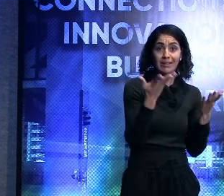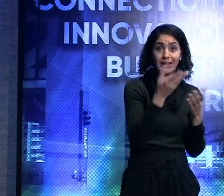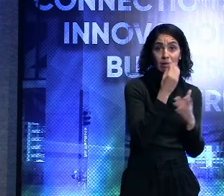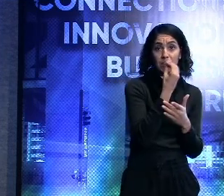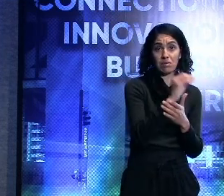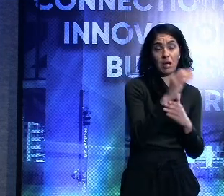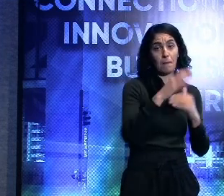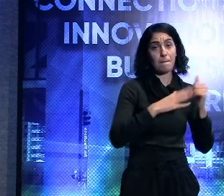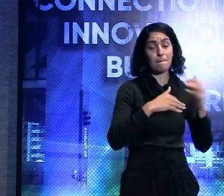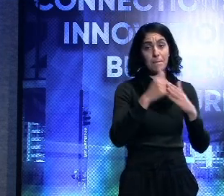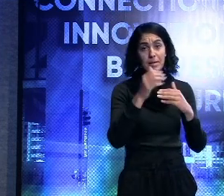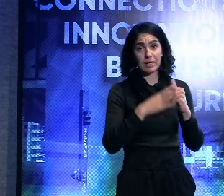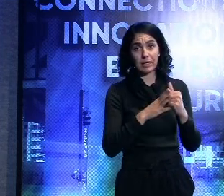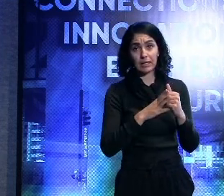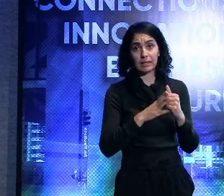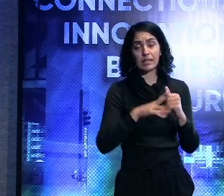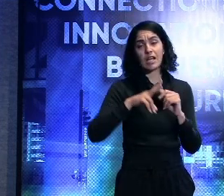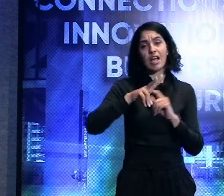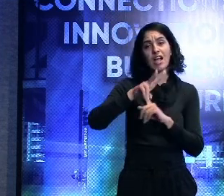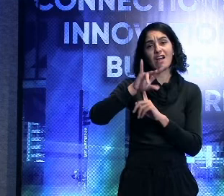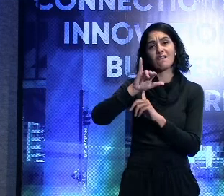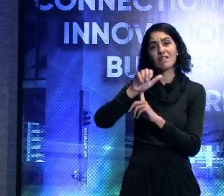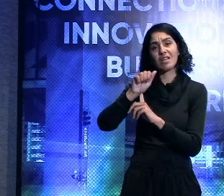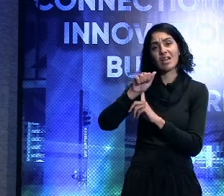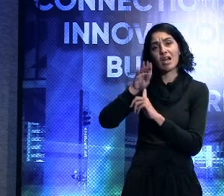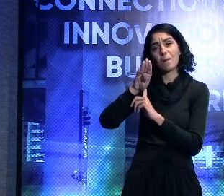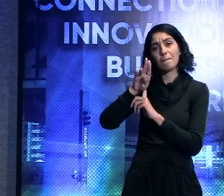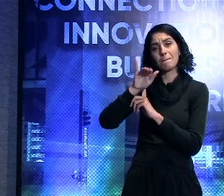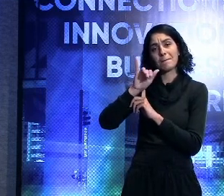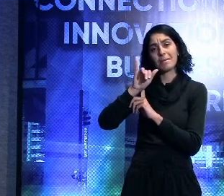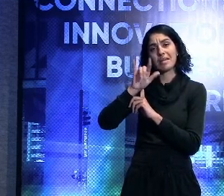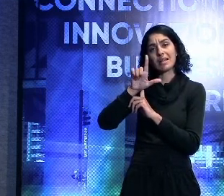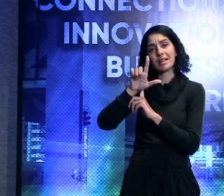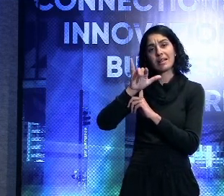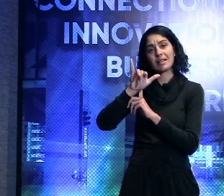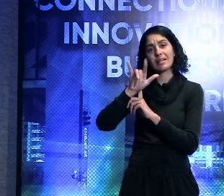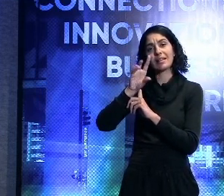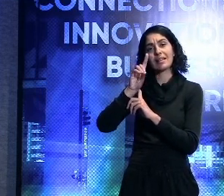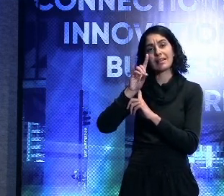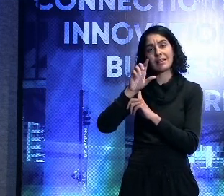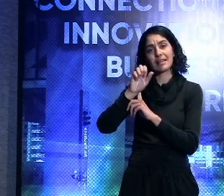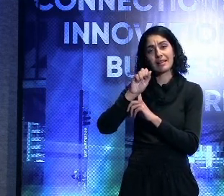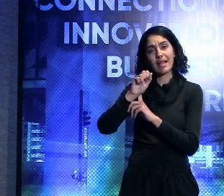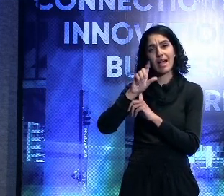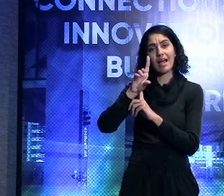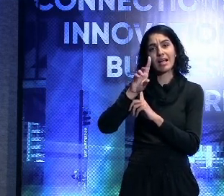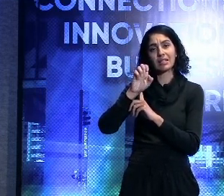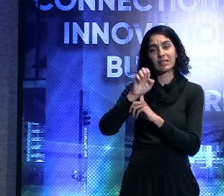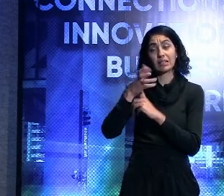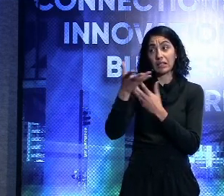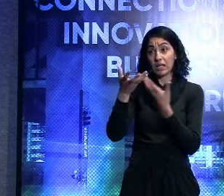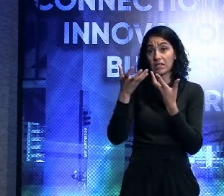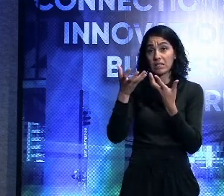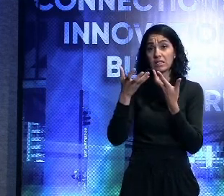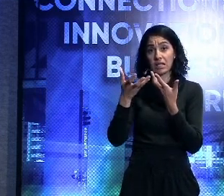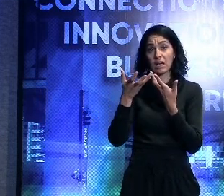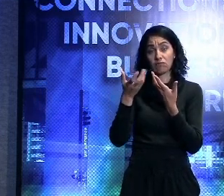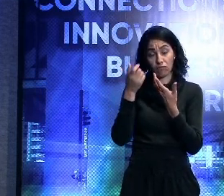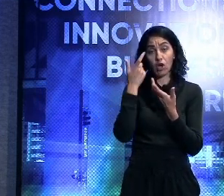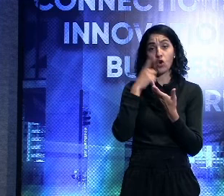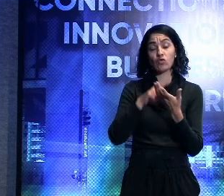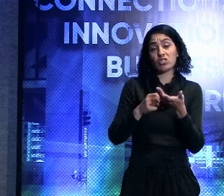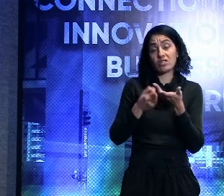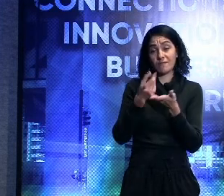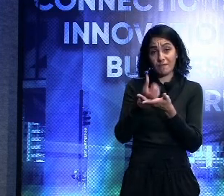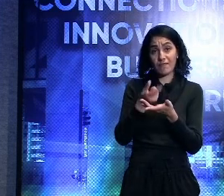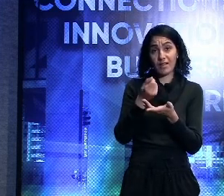E a viabilidade, né? As pessoas querem, o mercado está pedindo, a gente vai ganhar dinheiro com isso. Então, a gente tem os 3 pilares que fazem sentido a